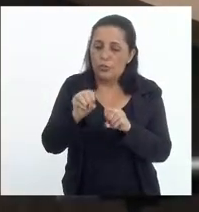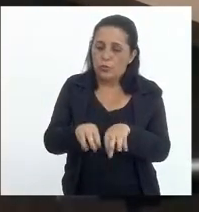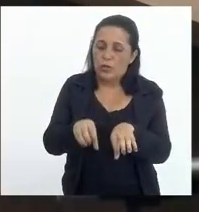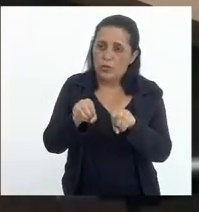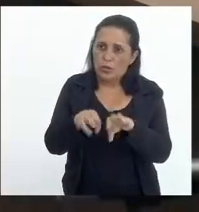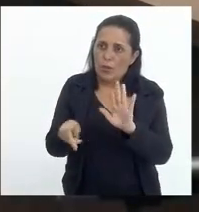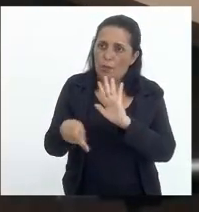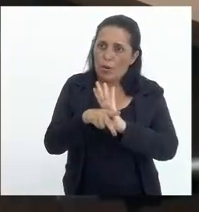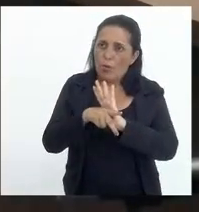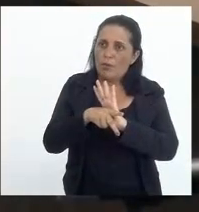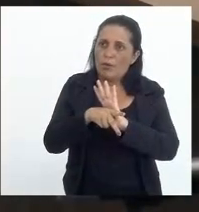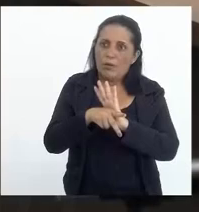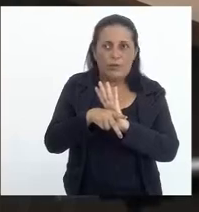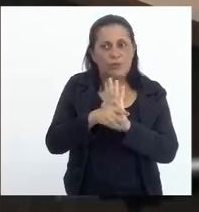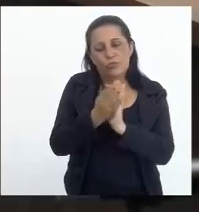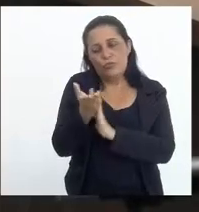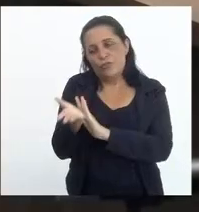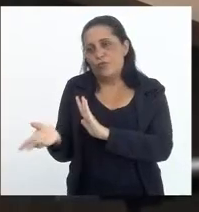educacional, ele